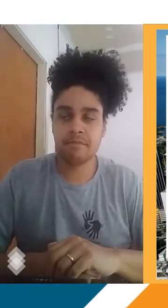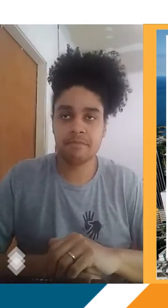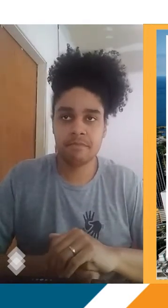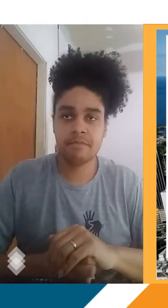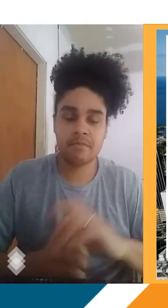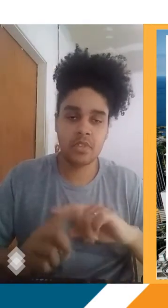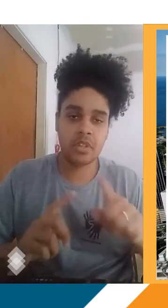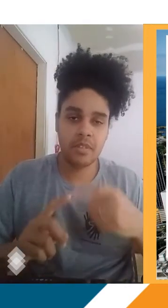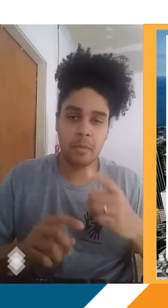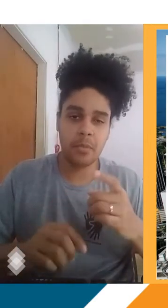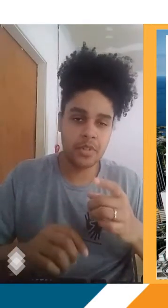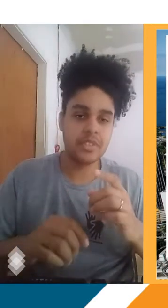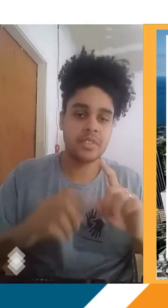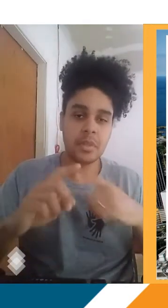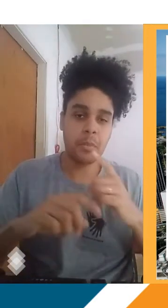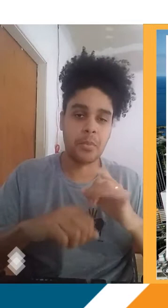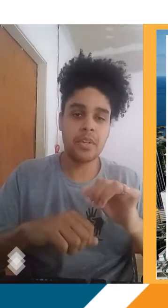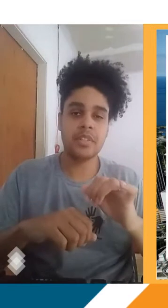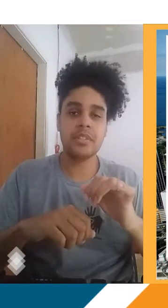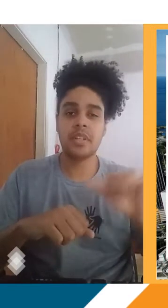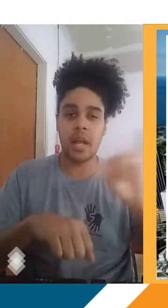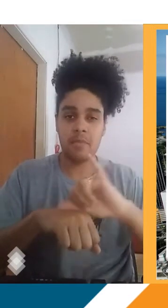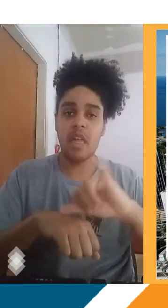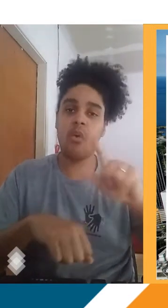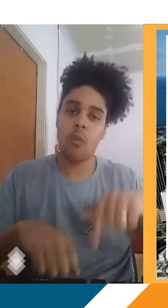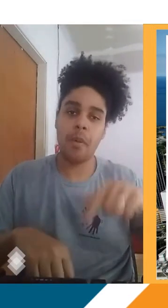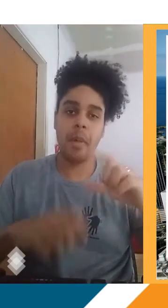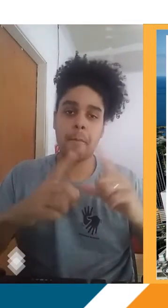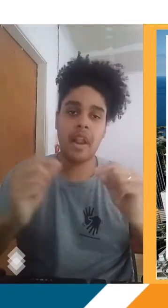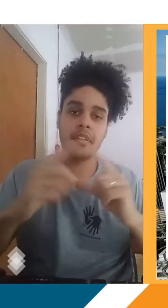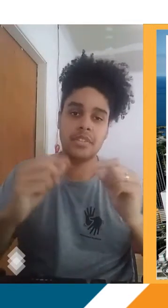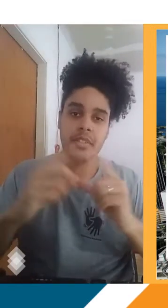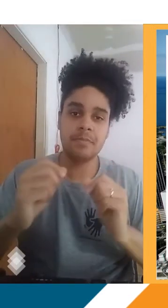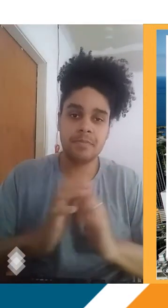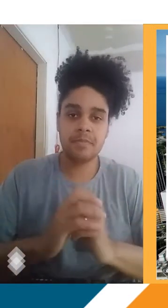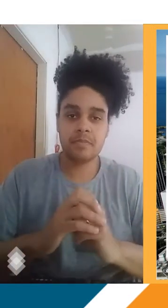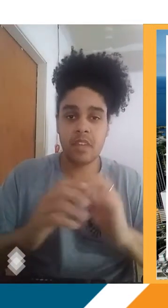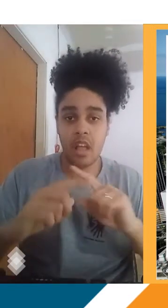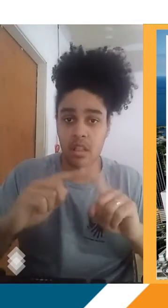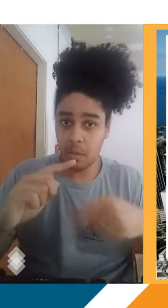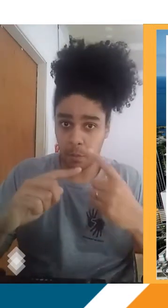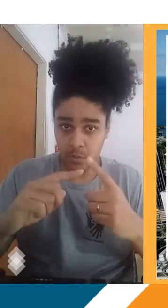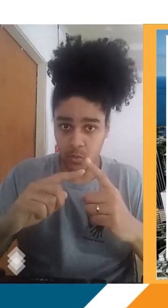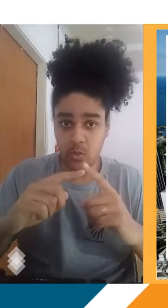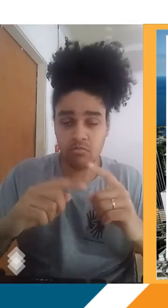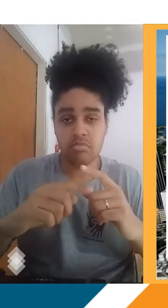que logo depois teremos a transferência da capital para Brasília. Além disso, logo depois dessa